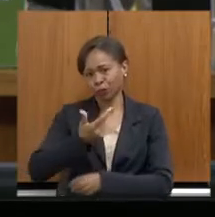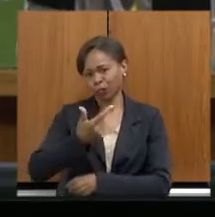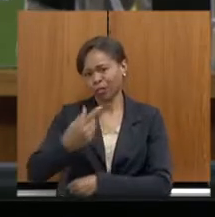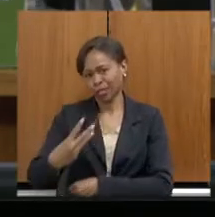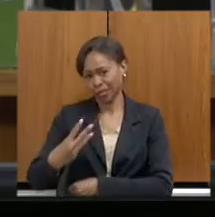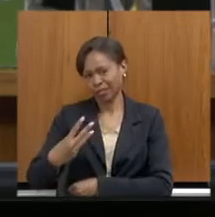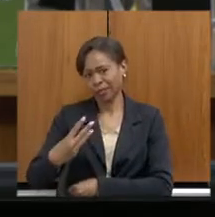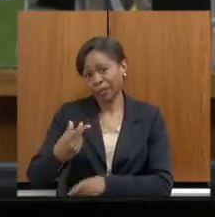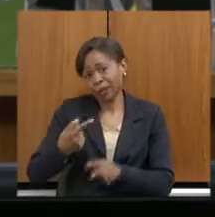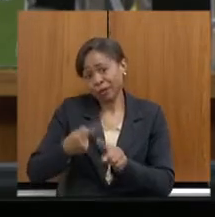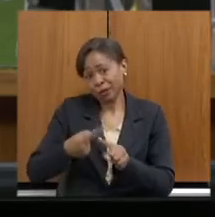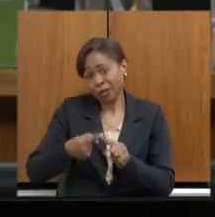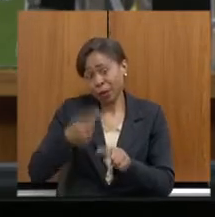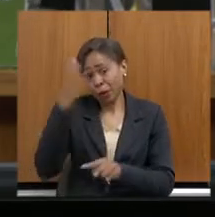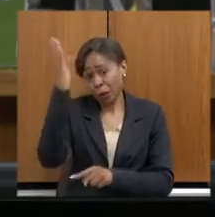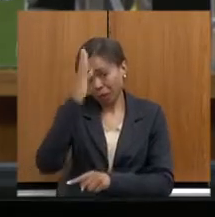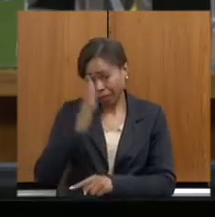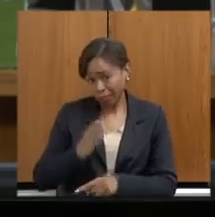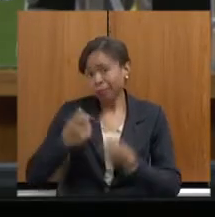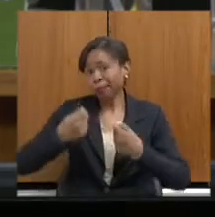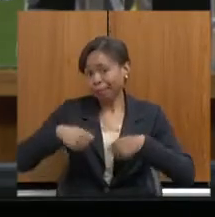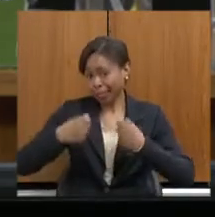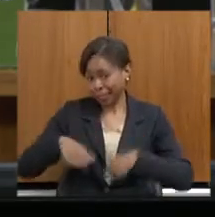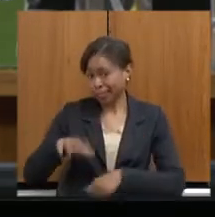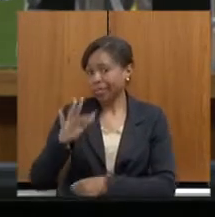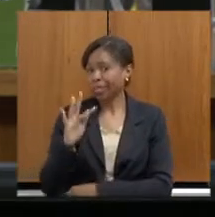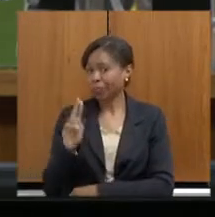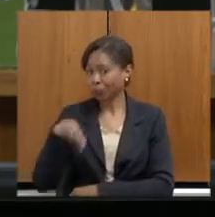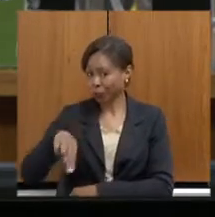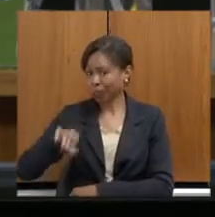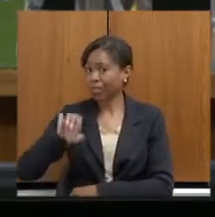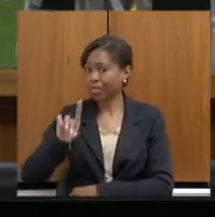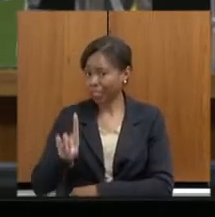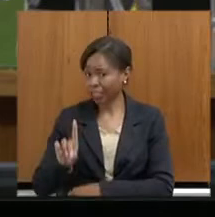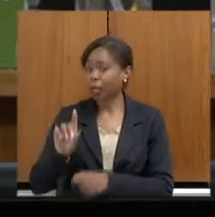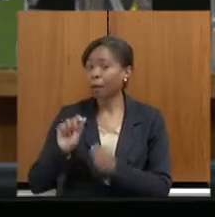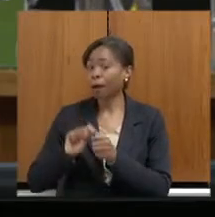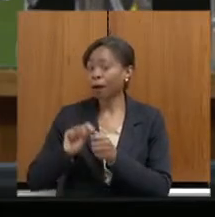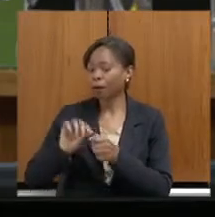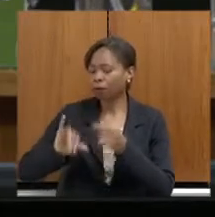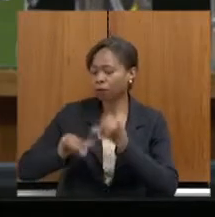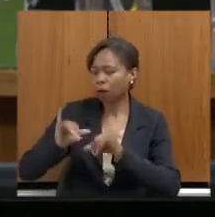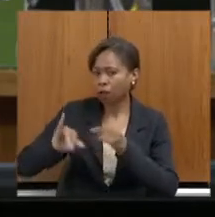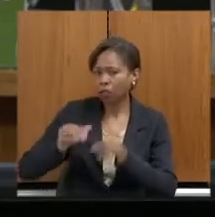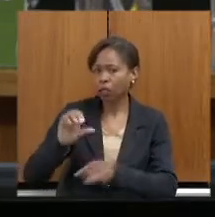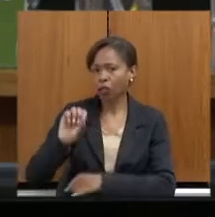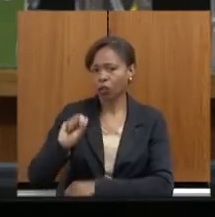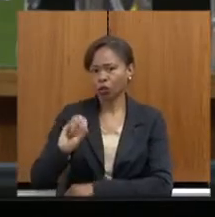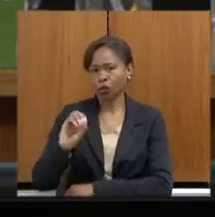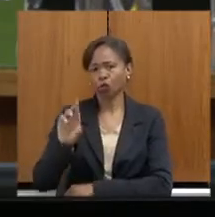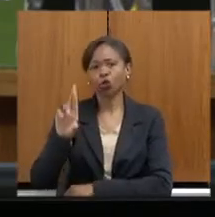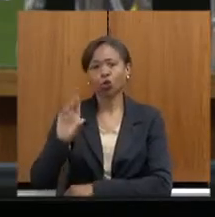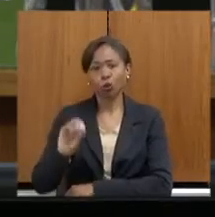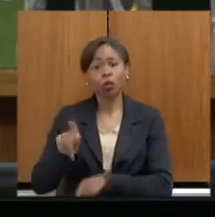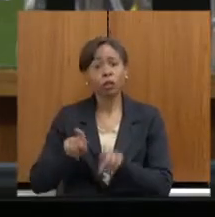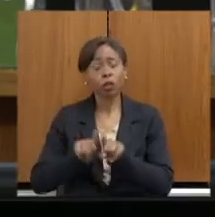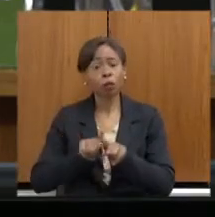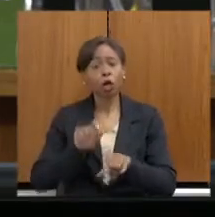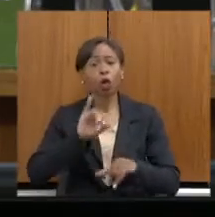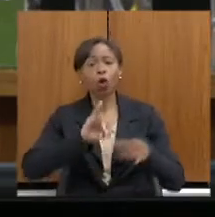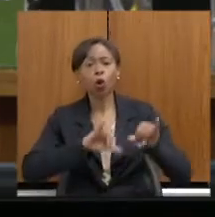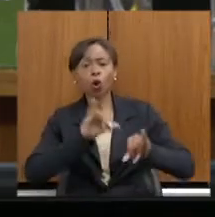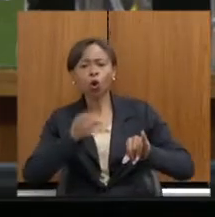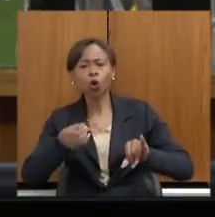Brasil depende da funet também na produção de soros então ponto muito importante está que além do novo lá sem novo Laboratório Central